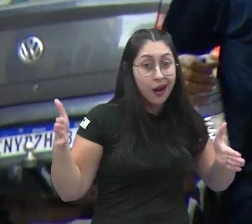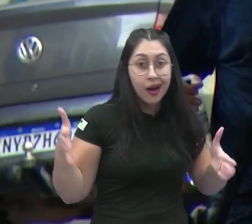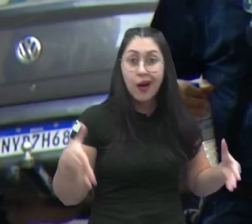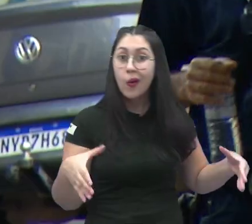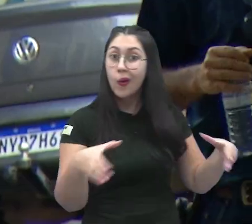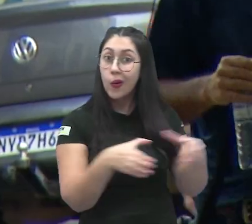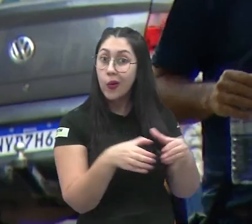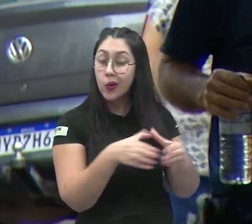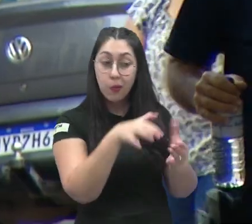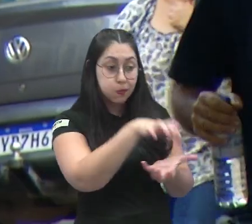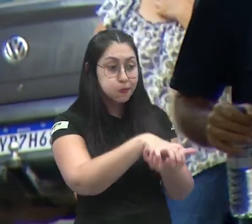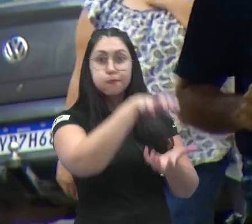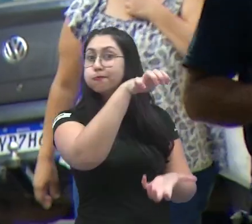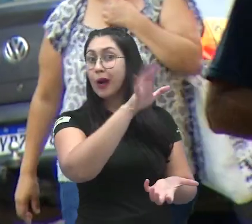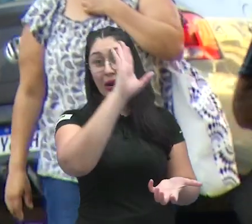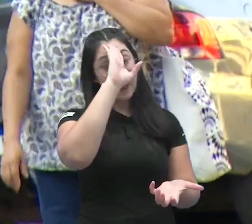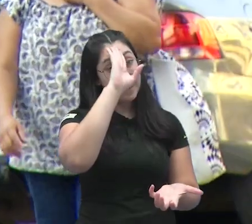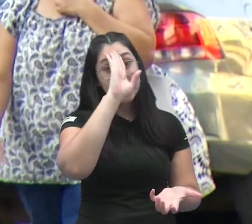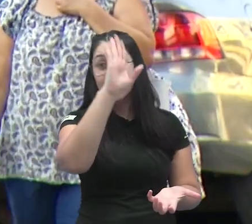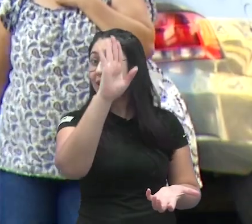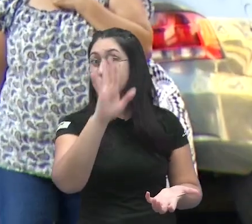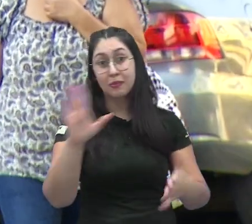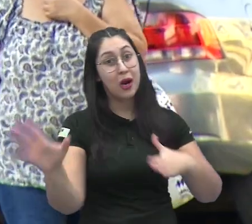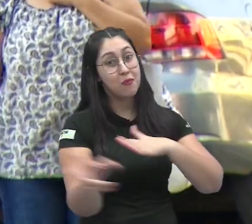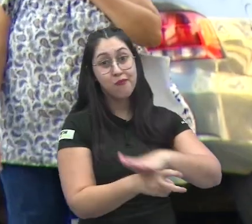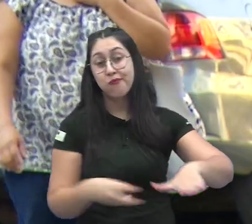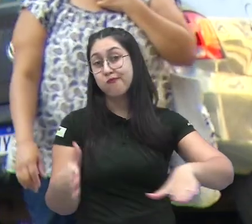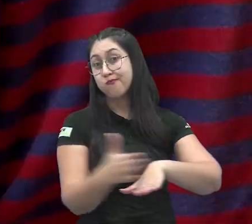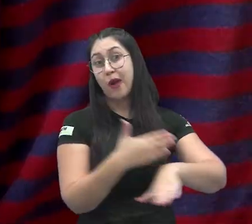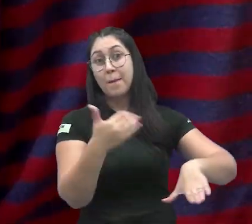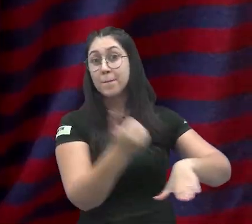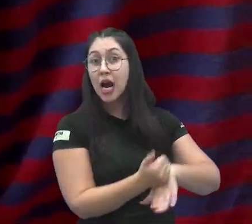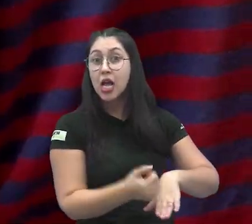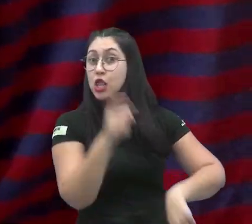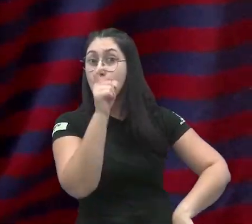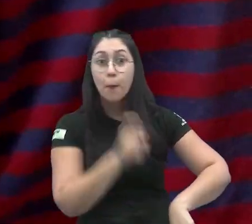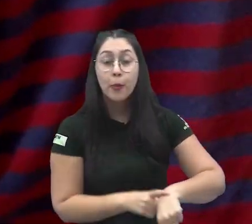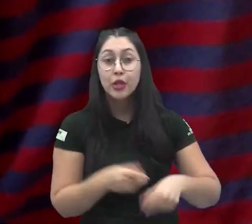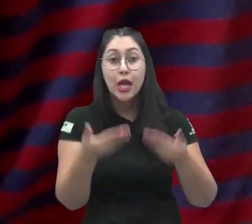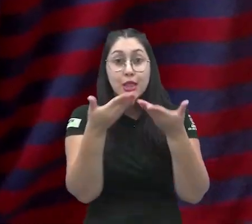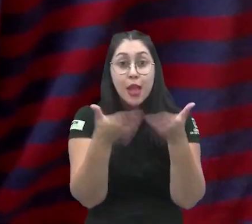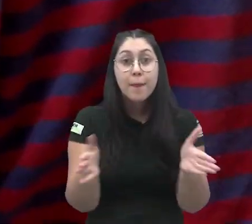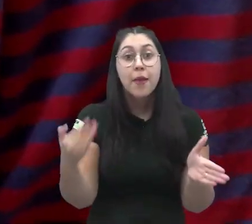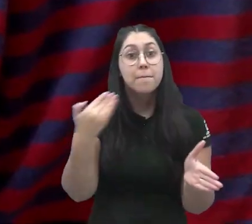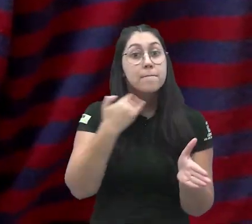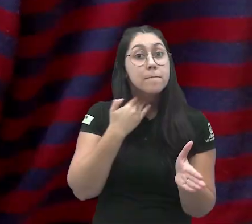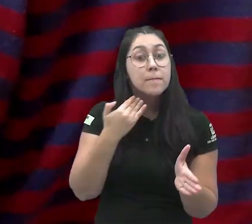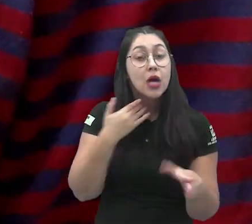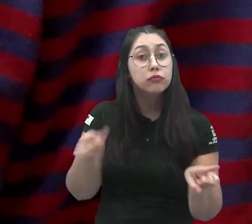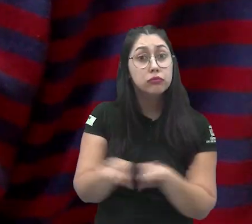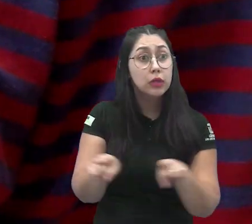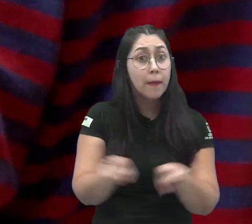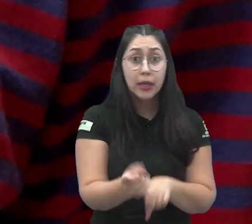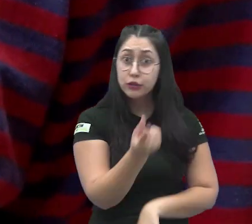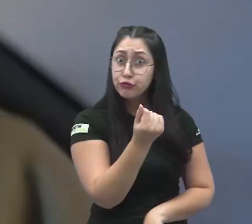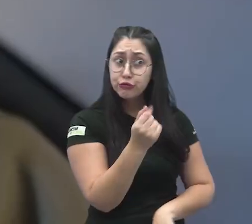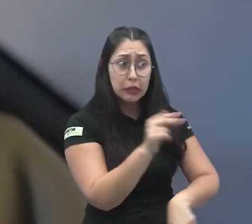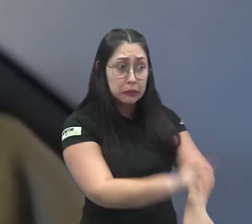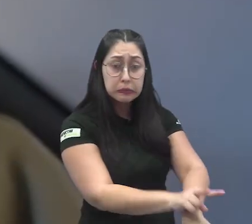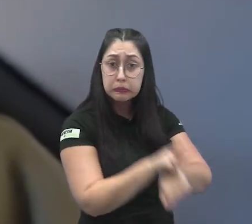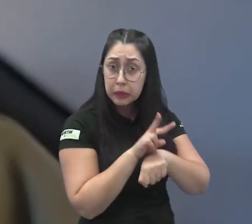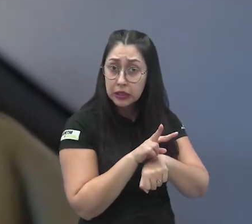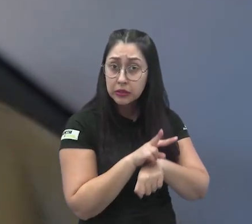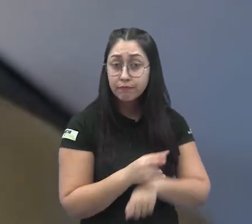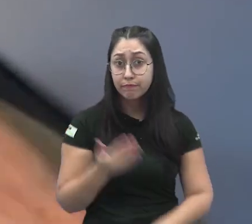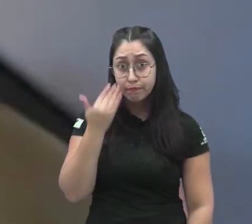os idosos lideraram os alvos de golpes consumados envolvendo abertura de contas e contratação de empréstimo.